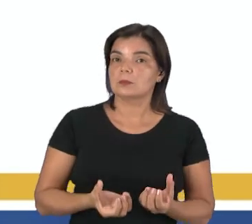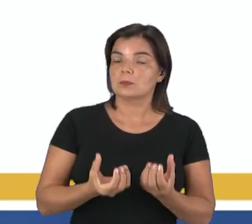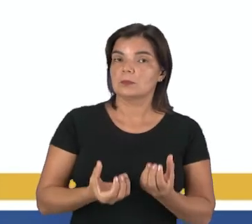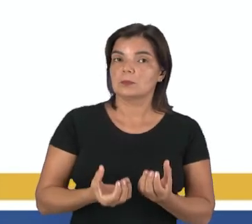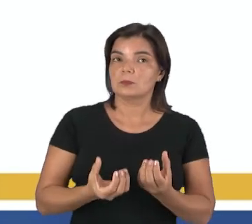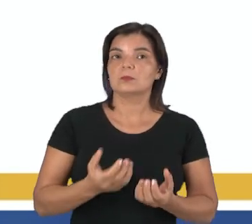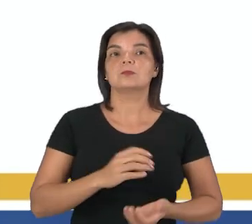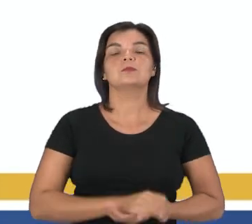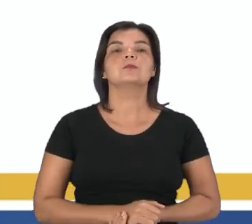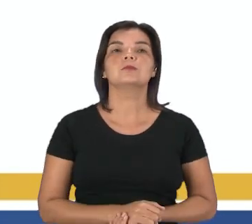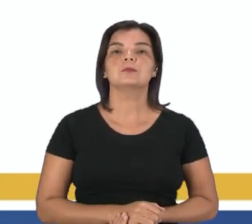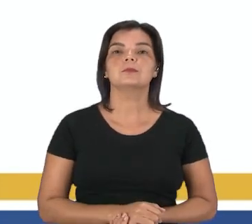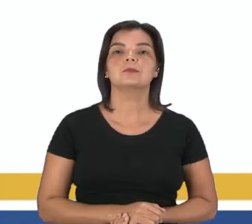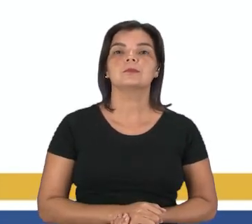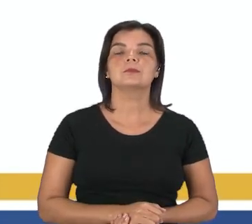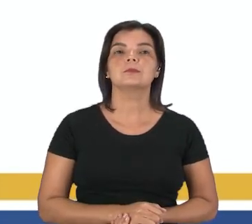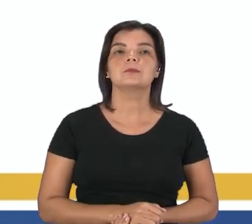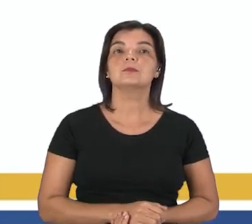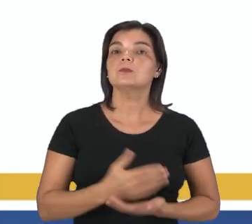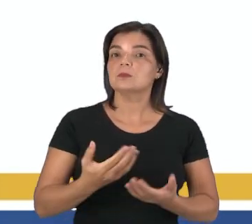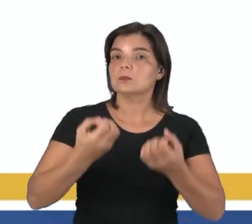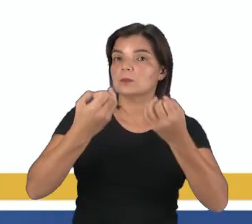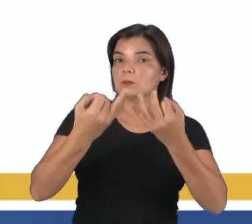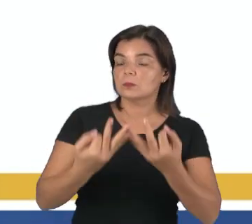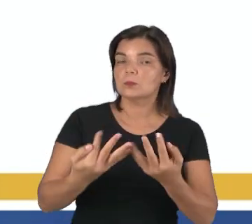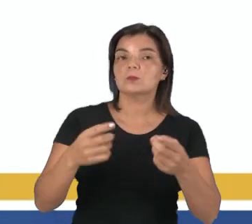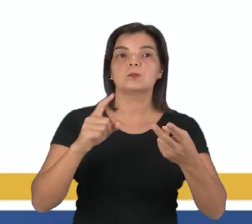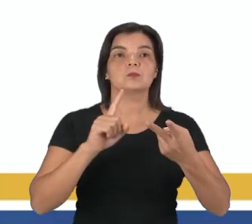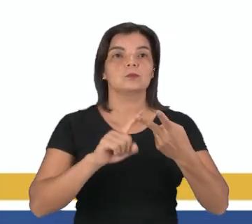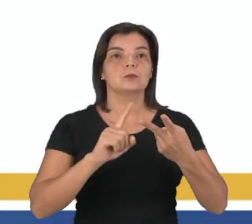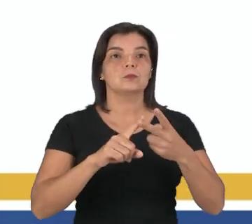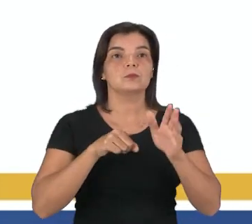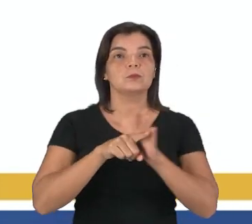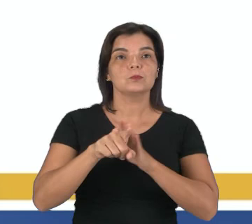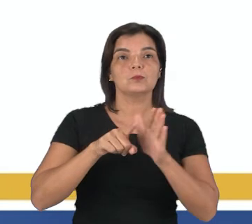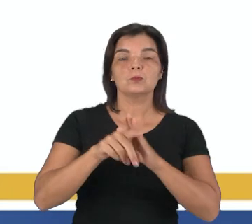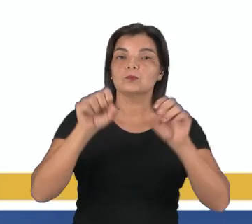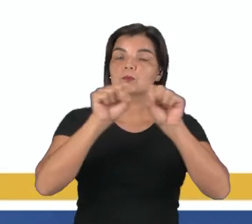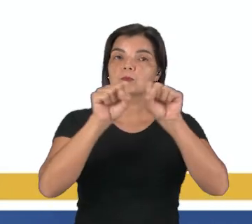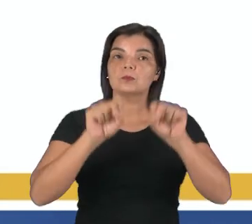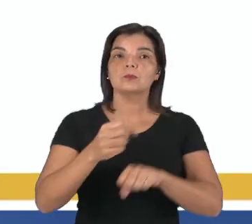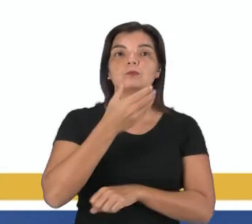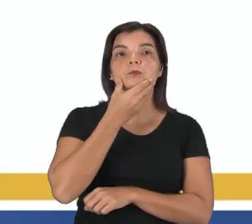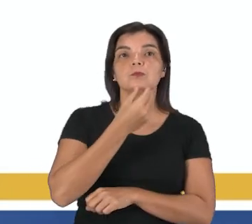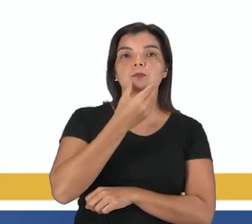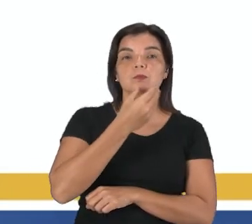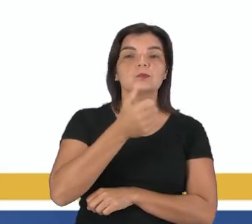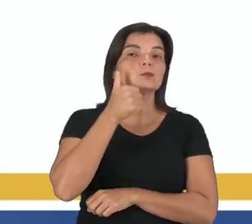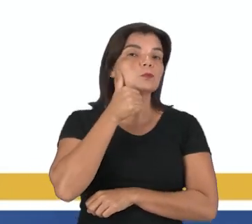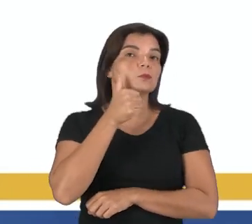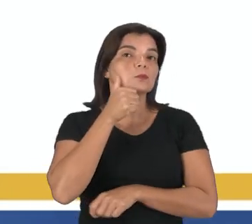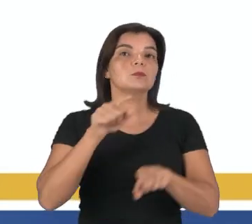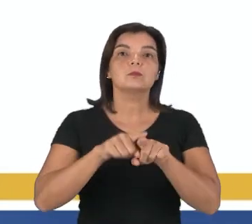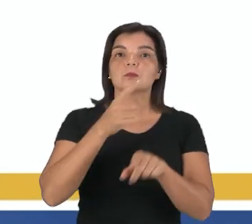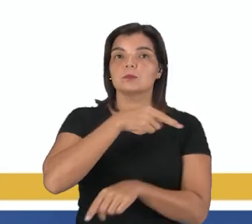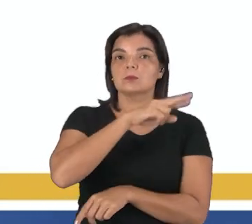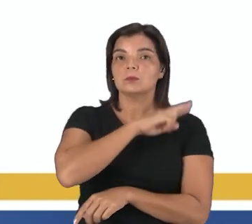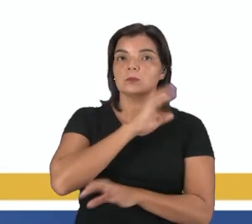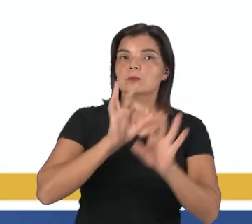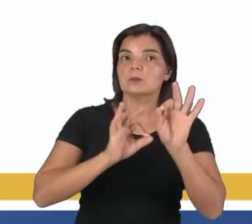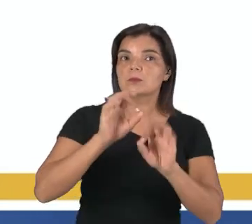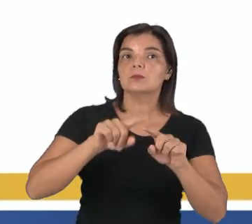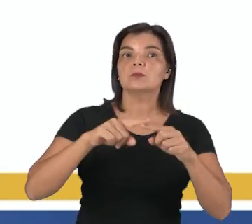na região dos testículos. Quando a gente fala aí na segunda questão, a gente tem aí, o sistema reprodutor feminino é o responsável